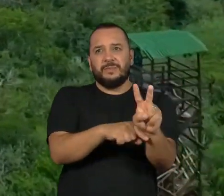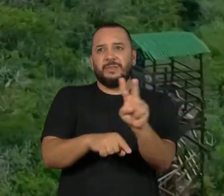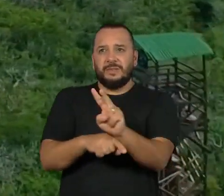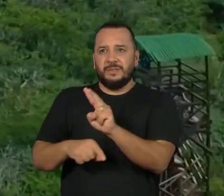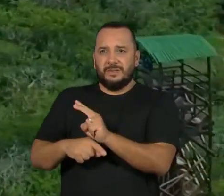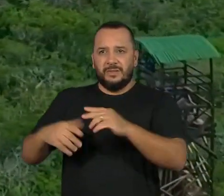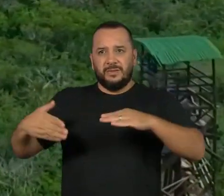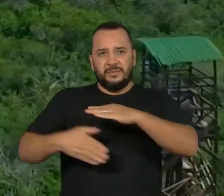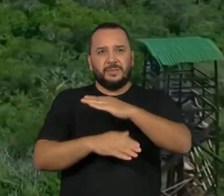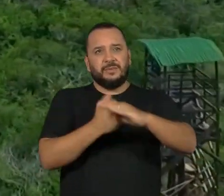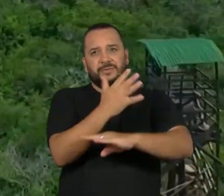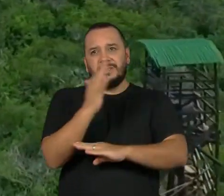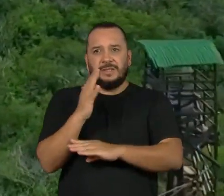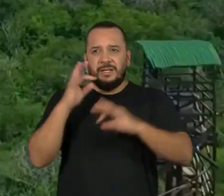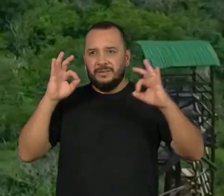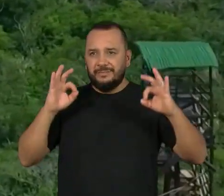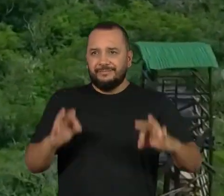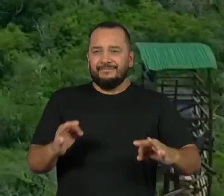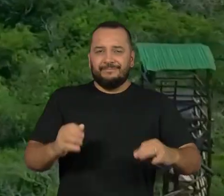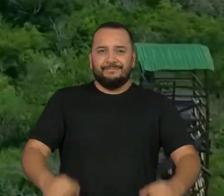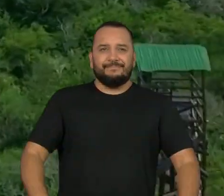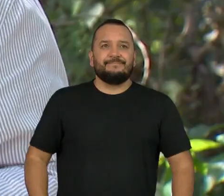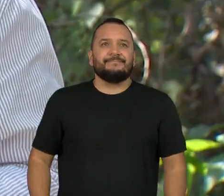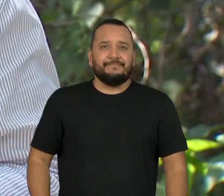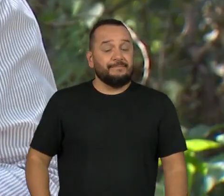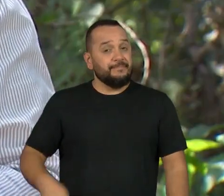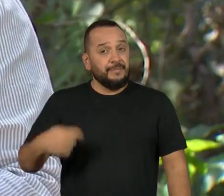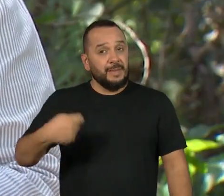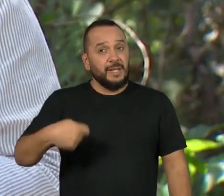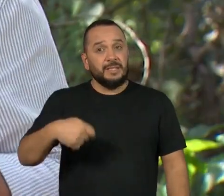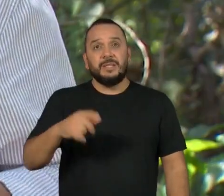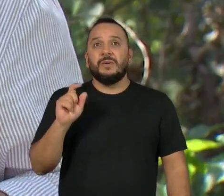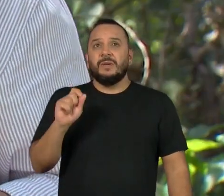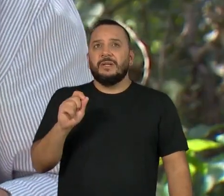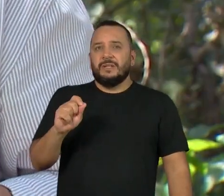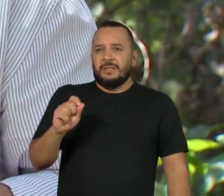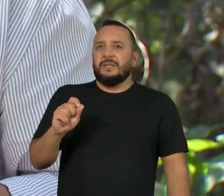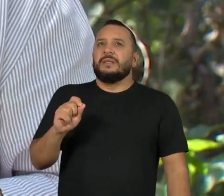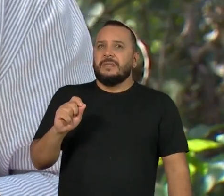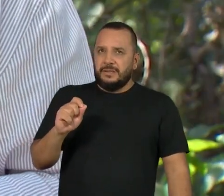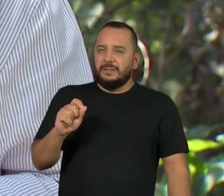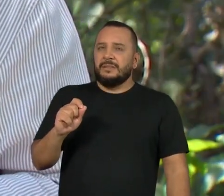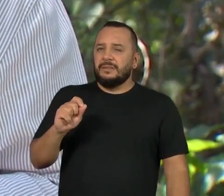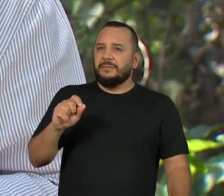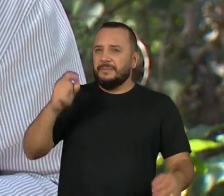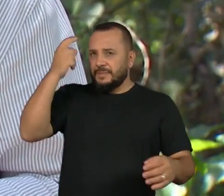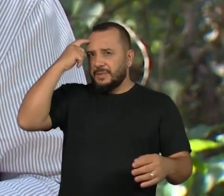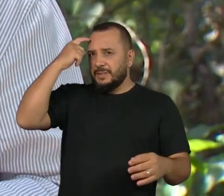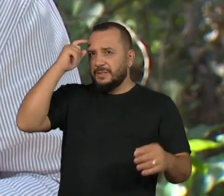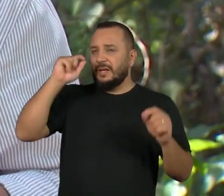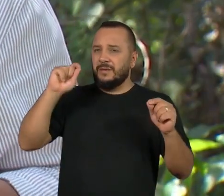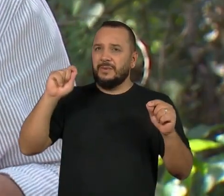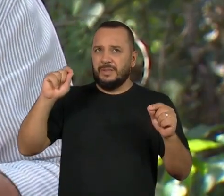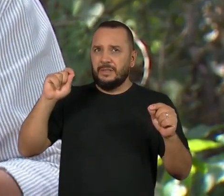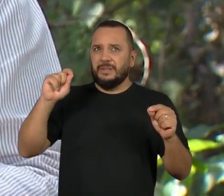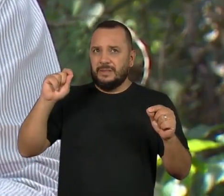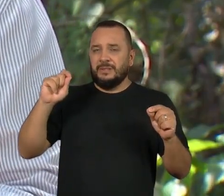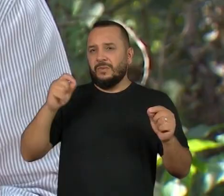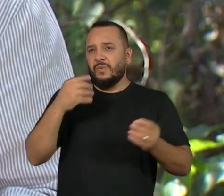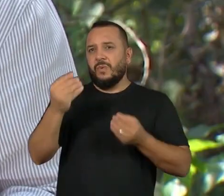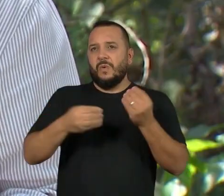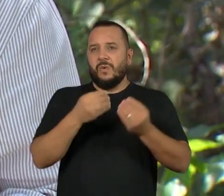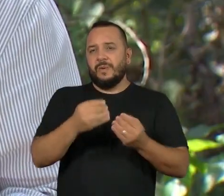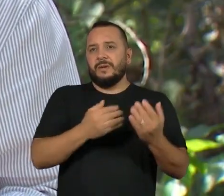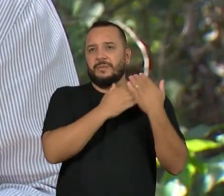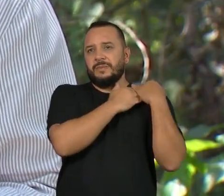da biodiversidade. Eu acho que ainda precisamos trazer muito mais a questão do papel